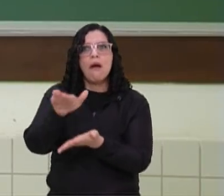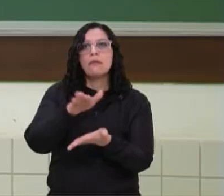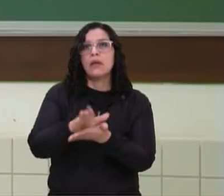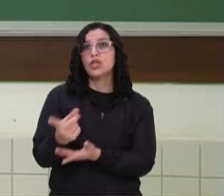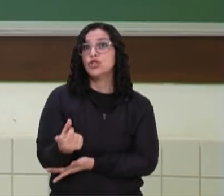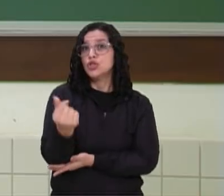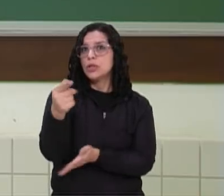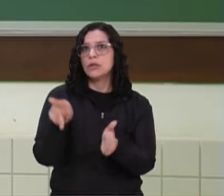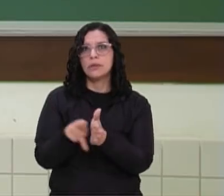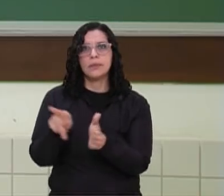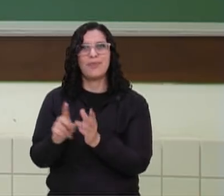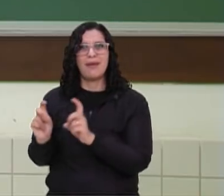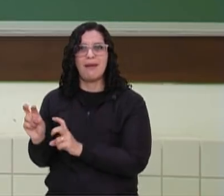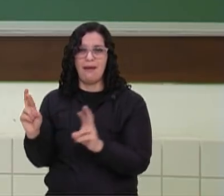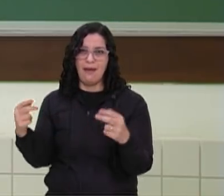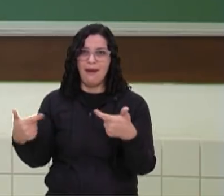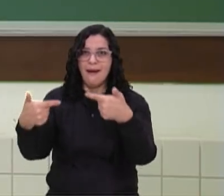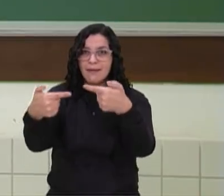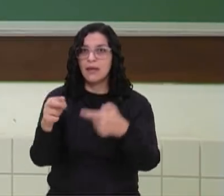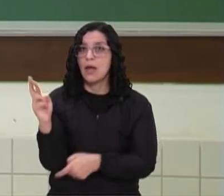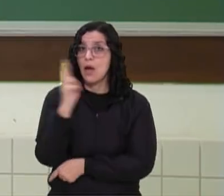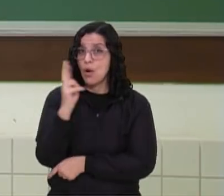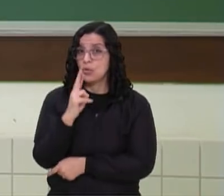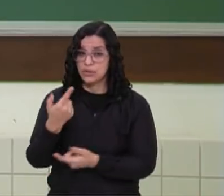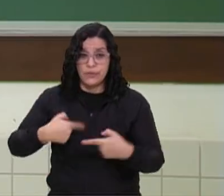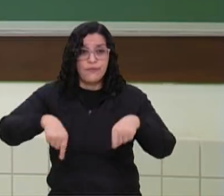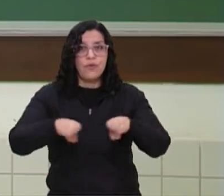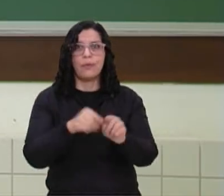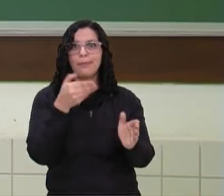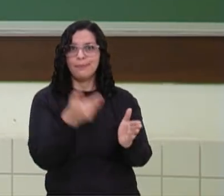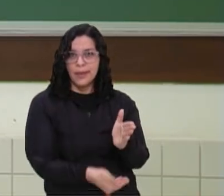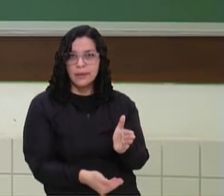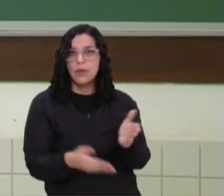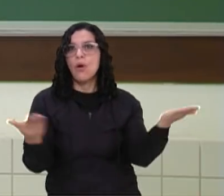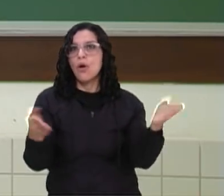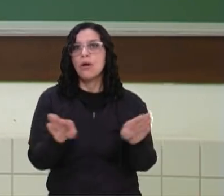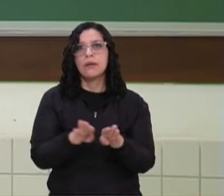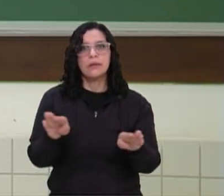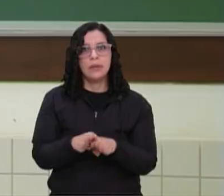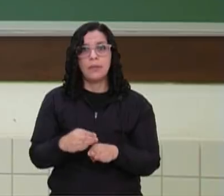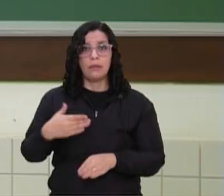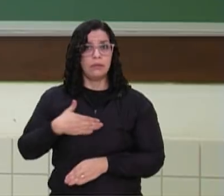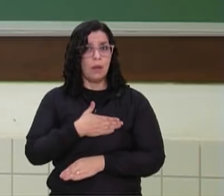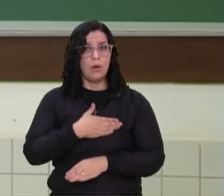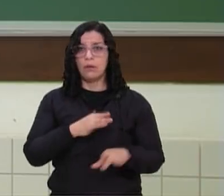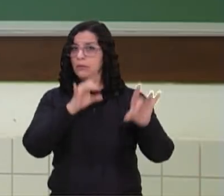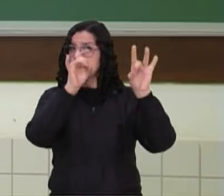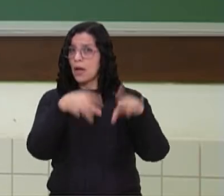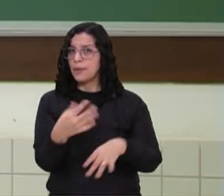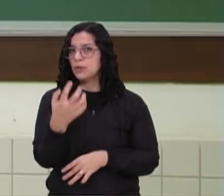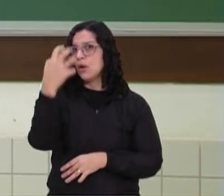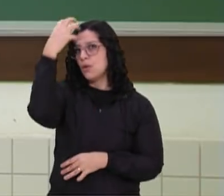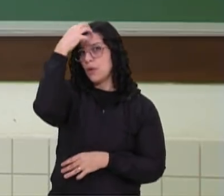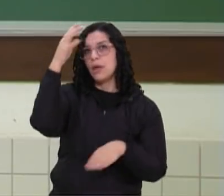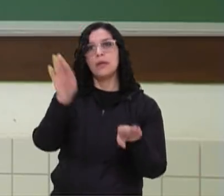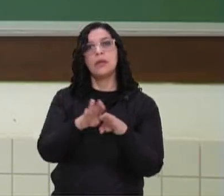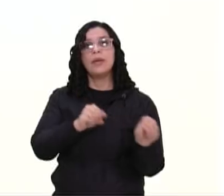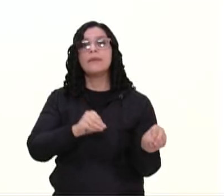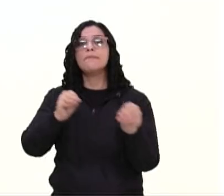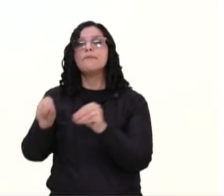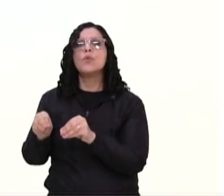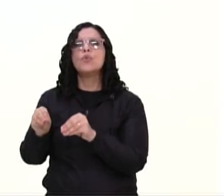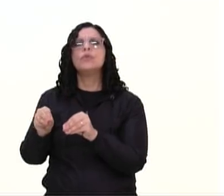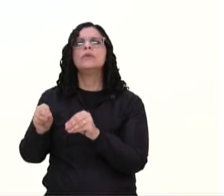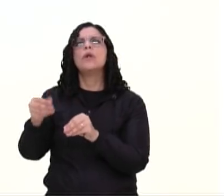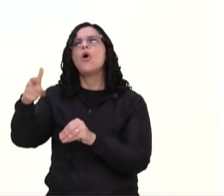para essa campanha e não retornado com uma vitória, Napoleão Bonaparte abdica de seu império, abdica do trono. E ele é enviado para o